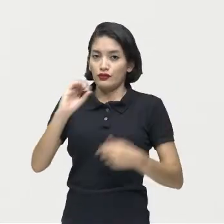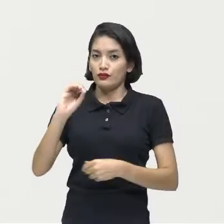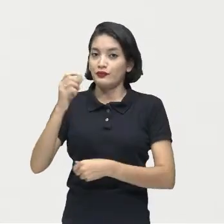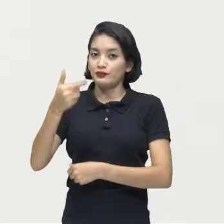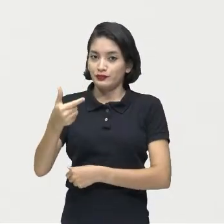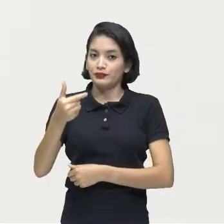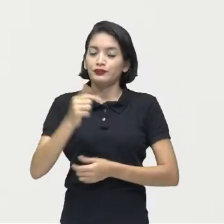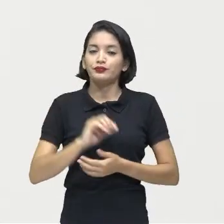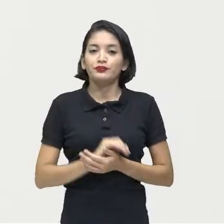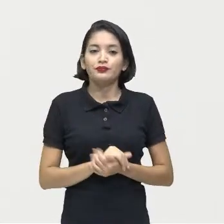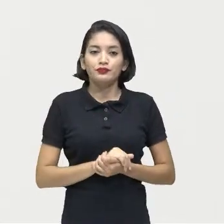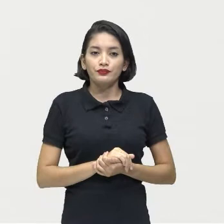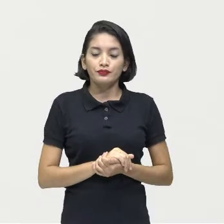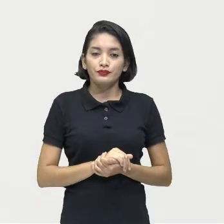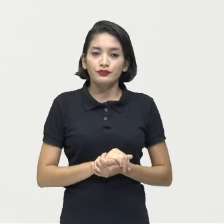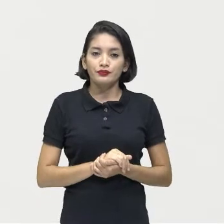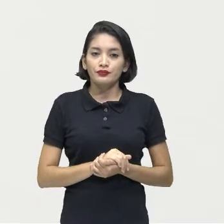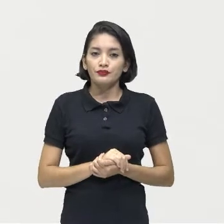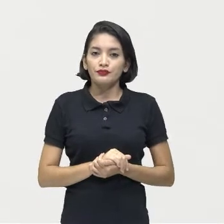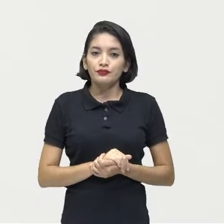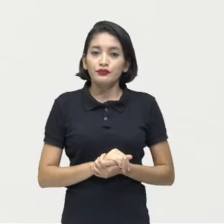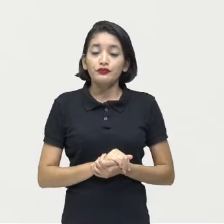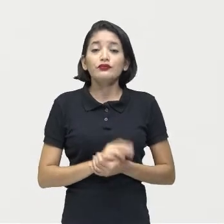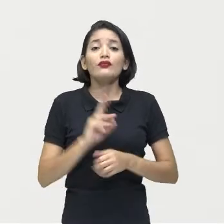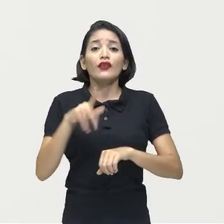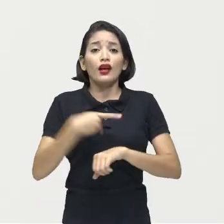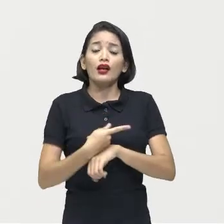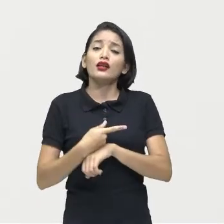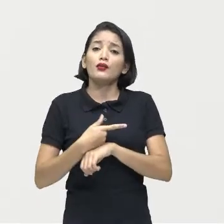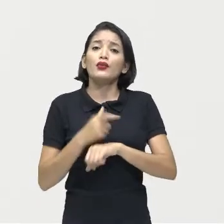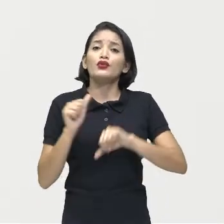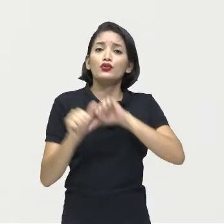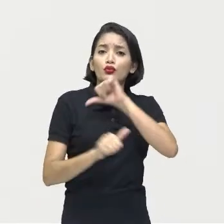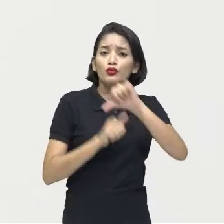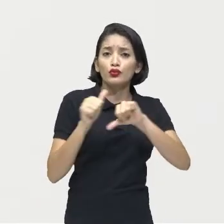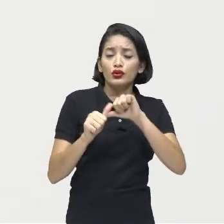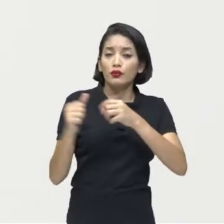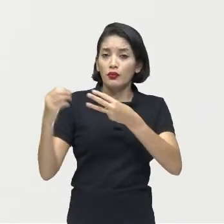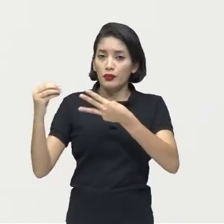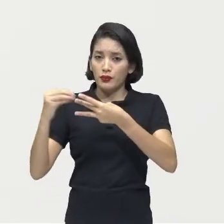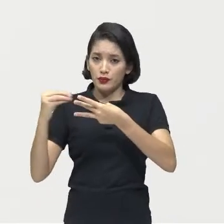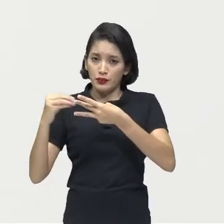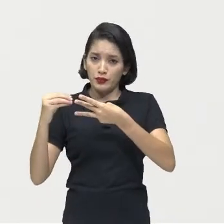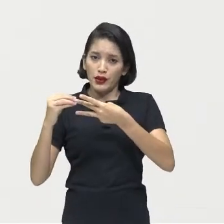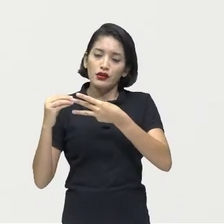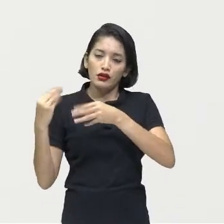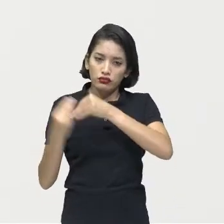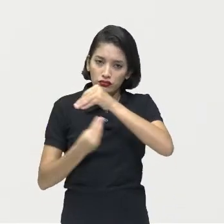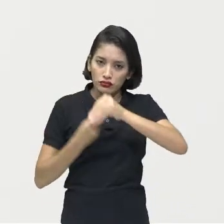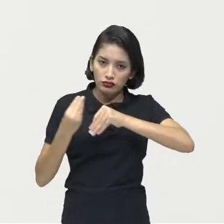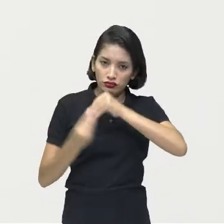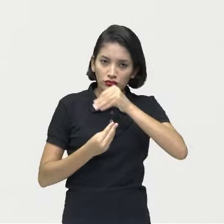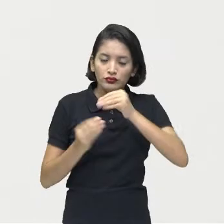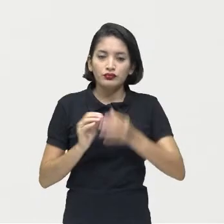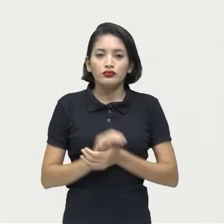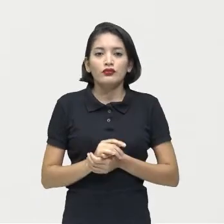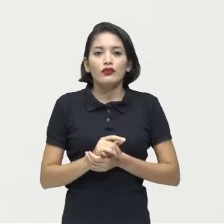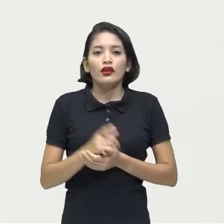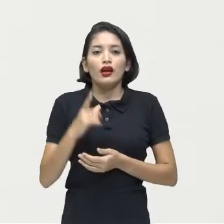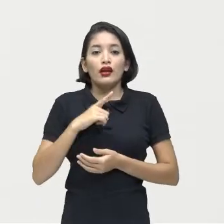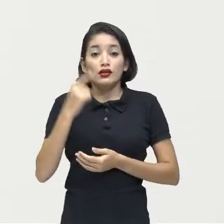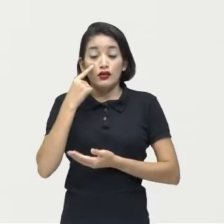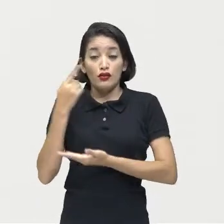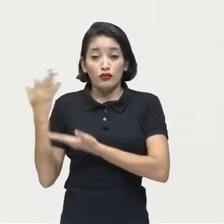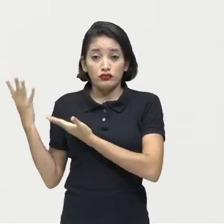bom? E passa para as células também pelo processo de difusão. Aqui a gente tem a estrutura do